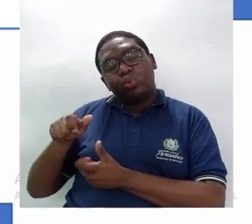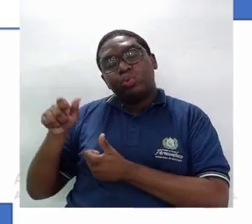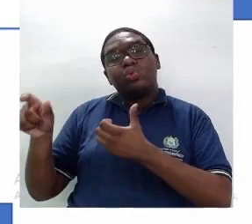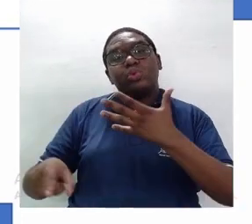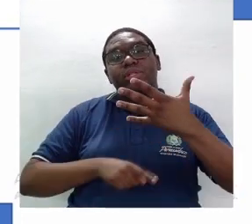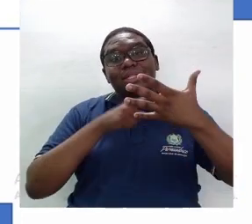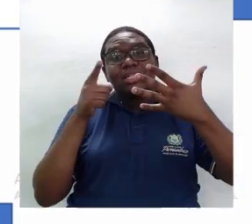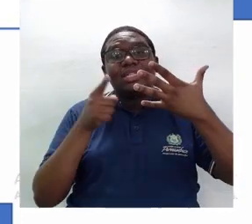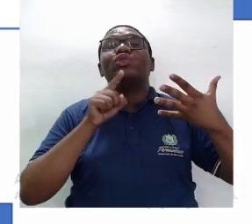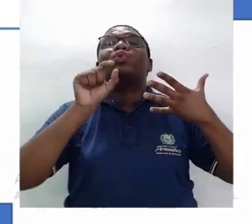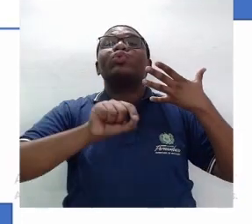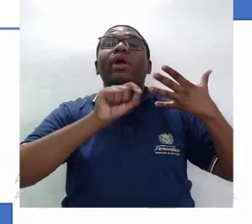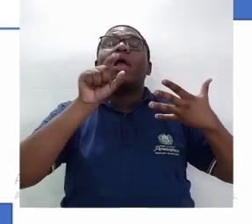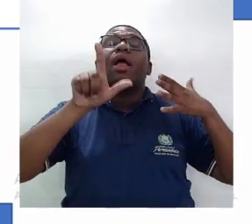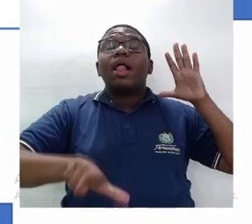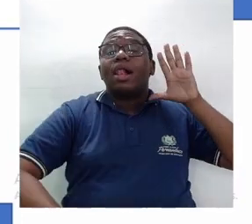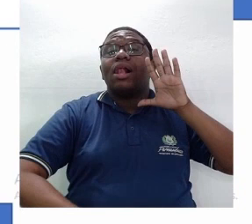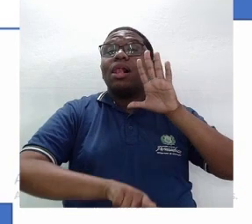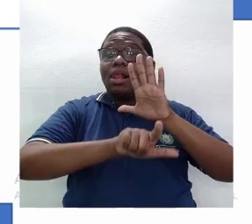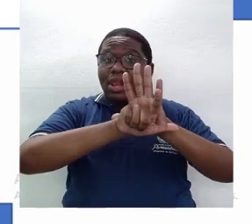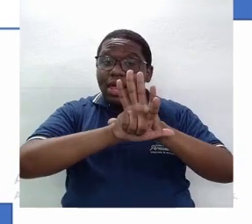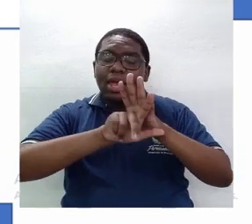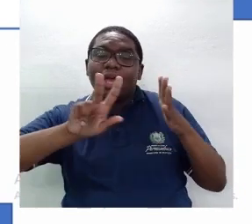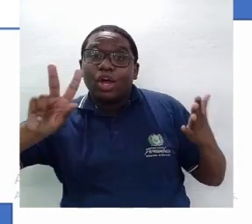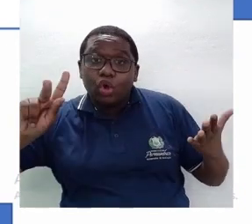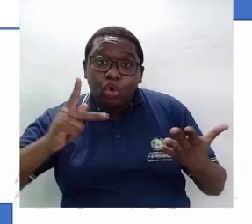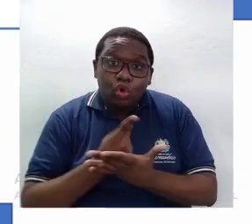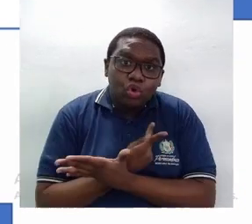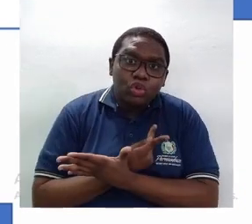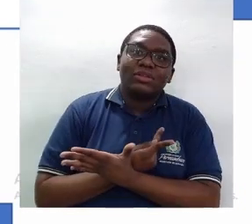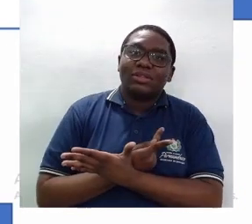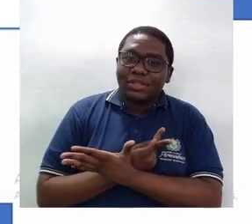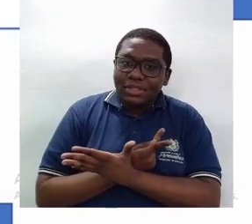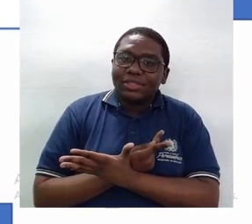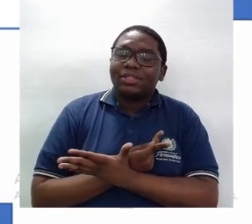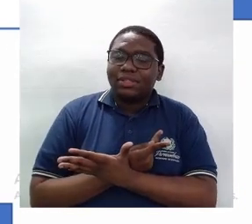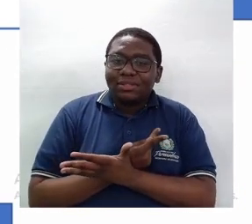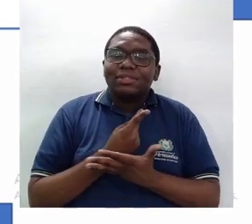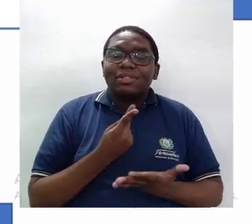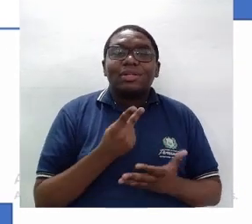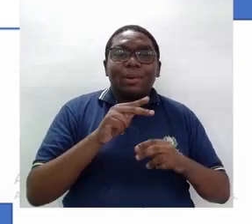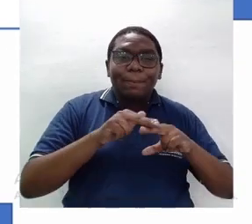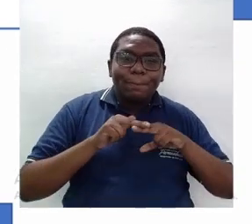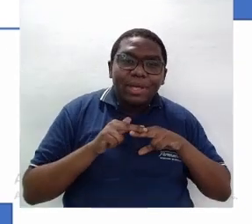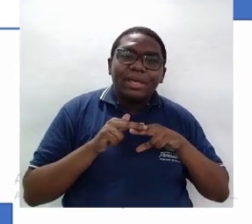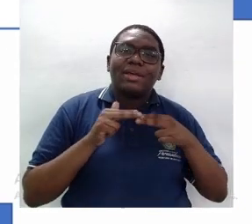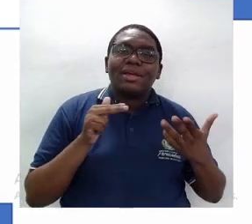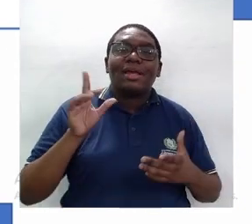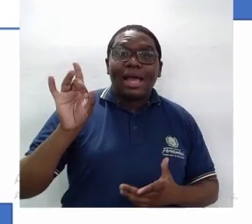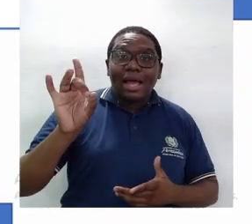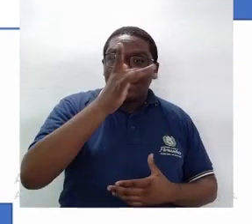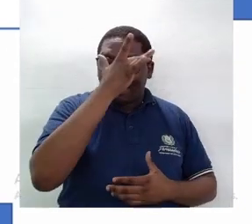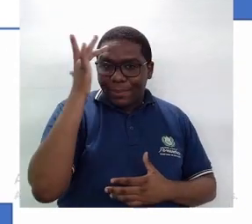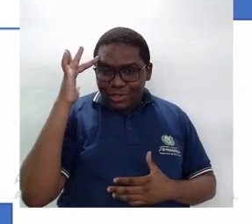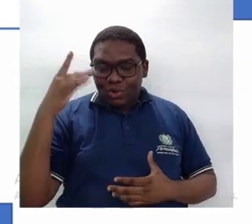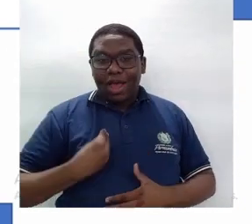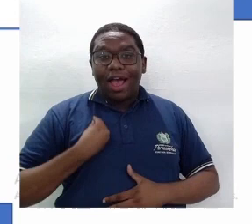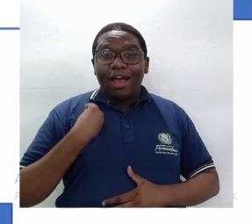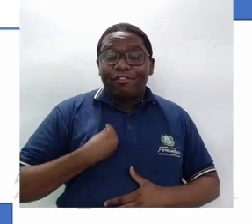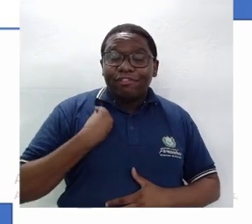Quinto, é a lei da causa e efeito, pela qual o destino de cada pessoa